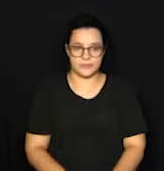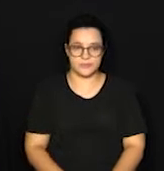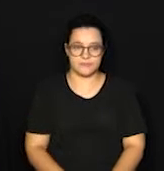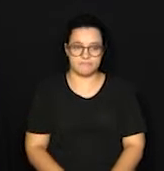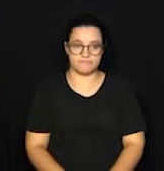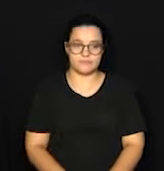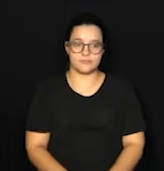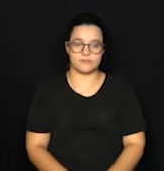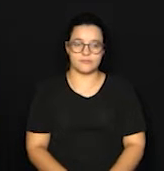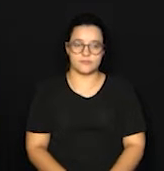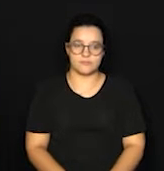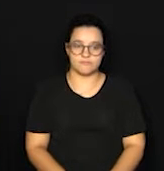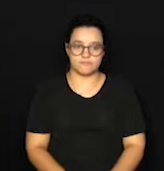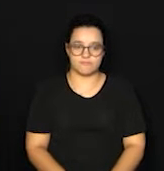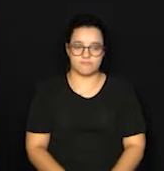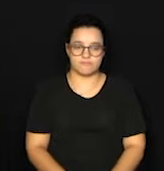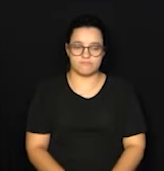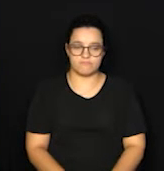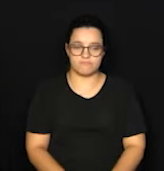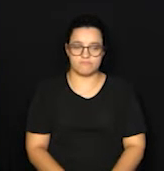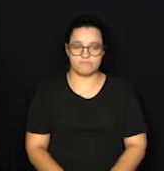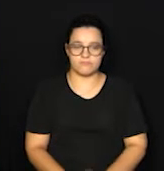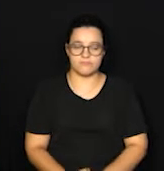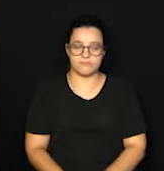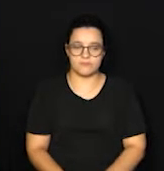1.325 mortes, que compreende,